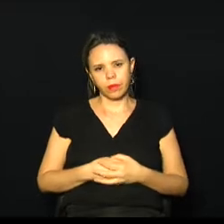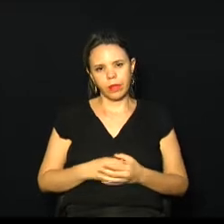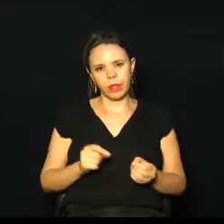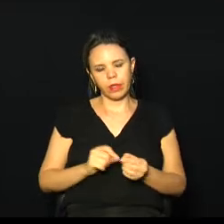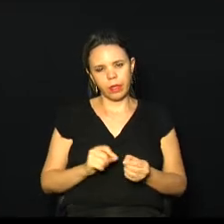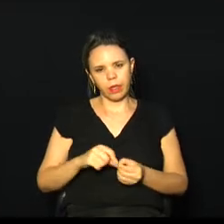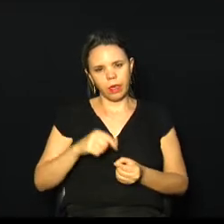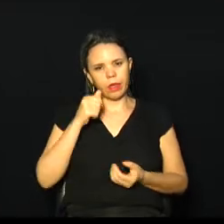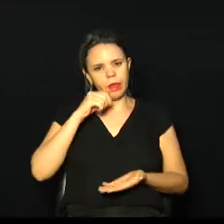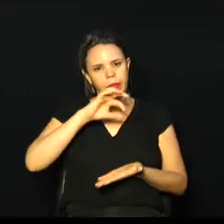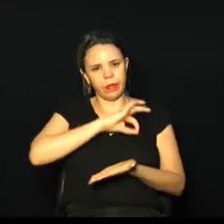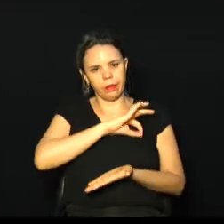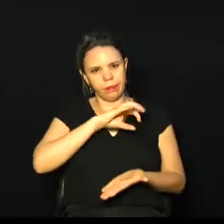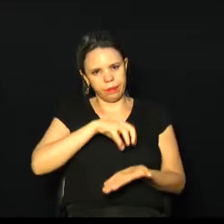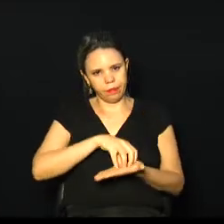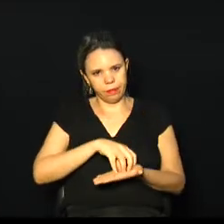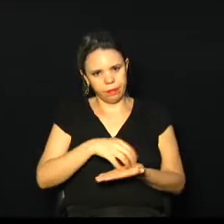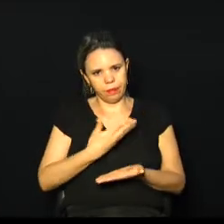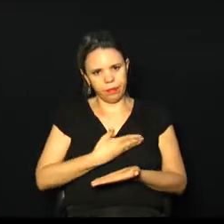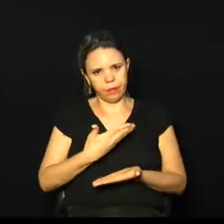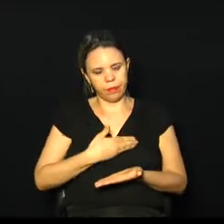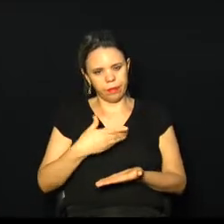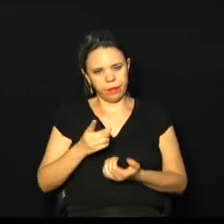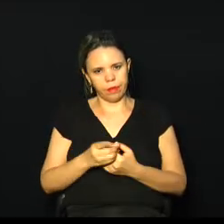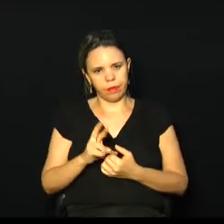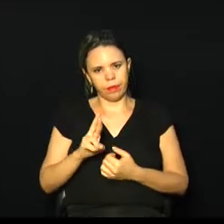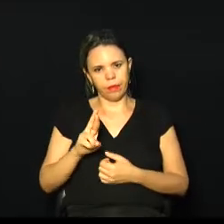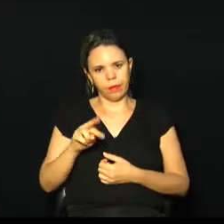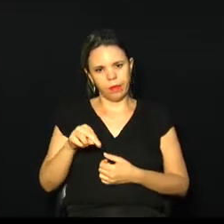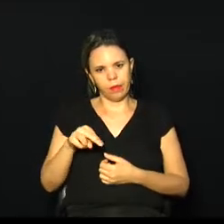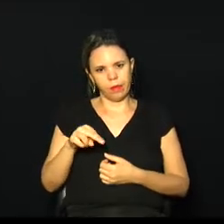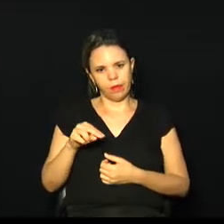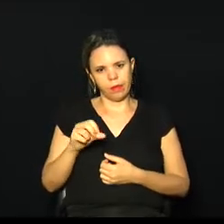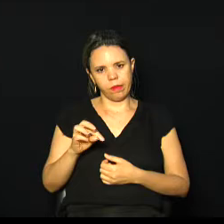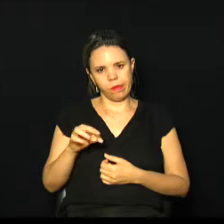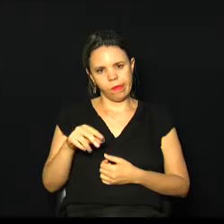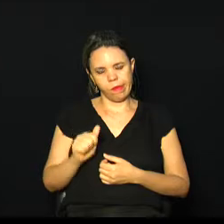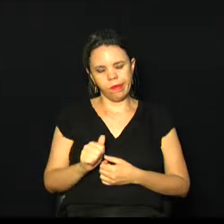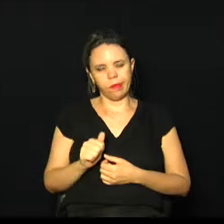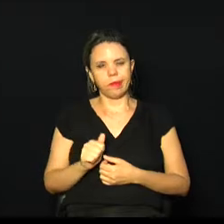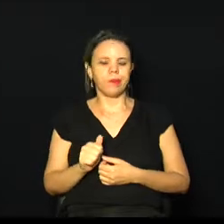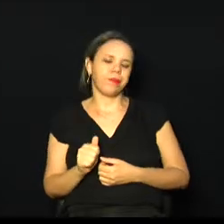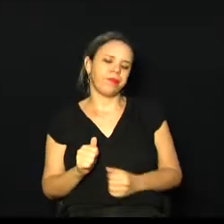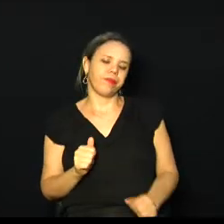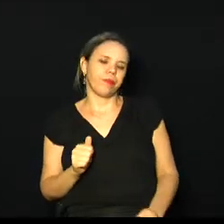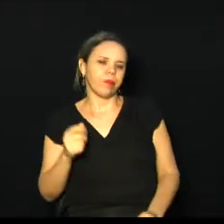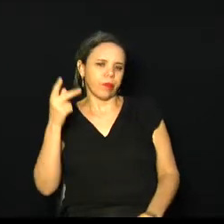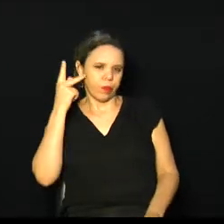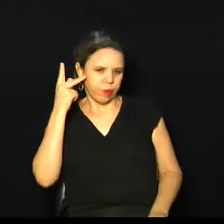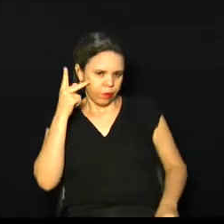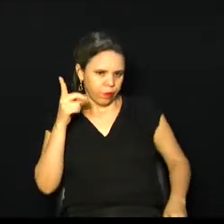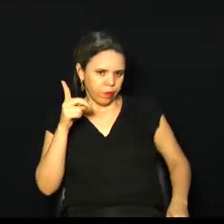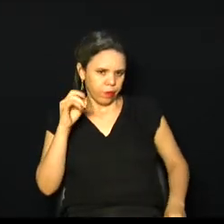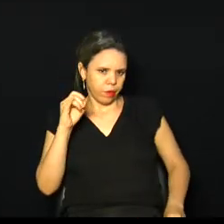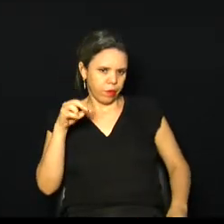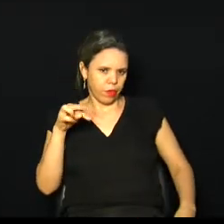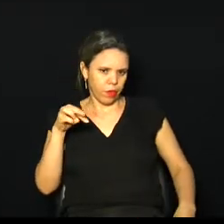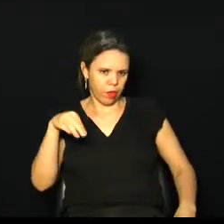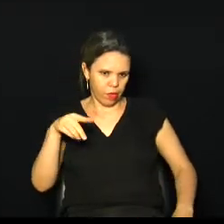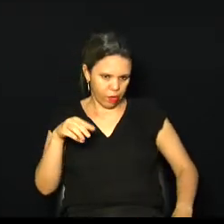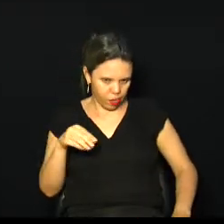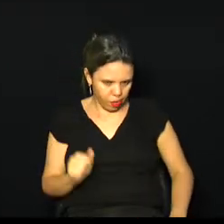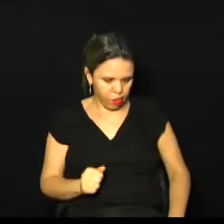uma delegada, colega nossa, a doutora Renata Krupp, lá em Diadema, em 2014, foi trazido para Campinas